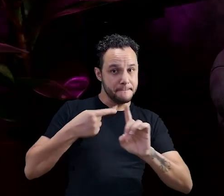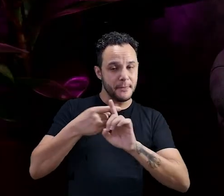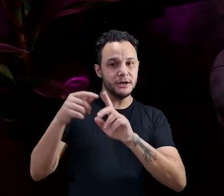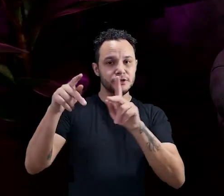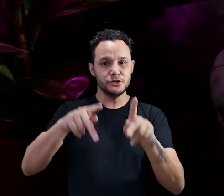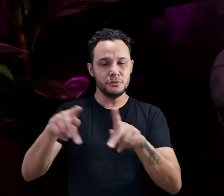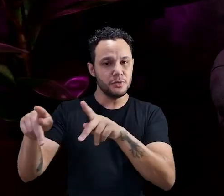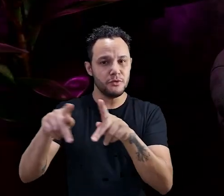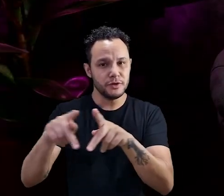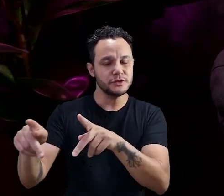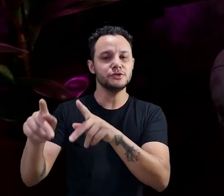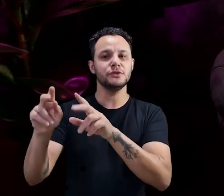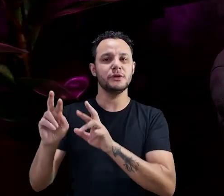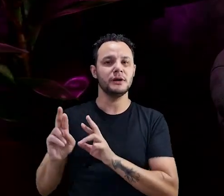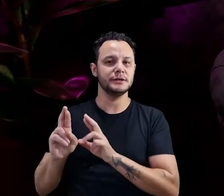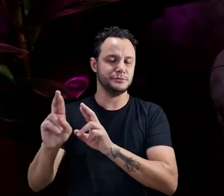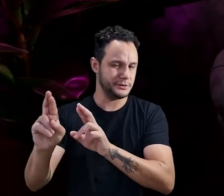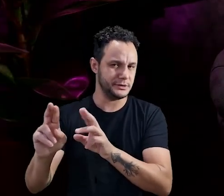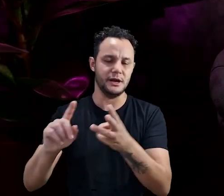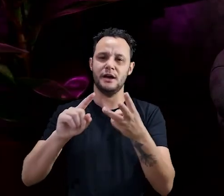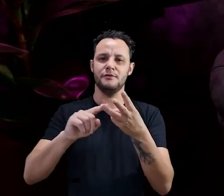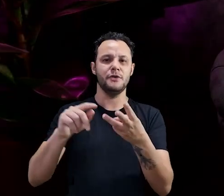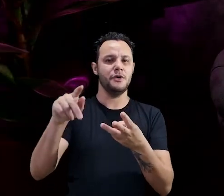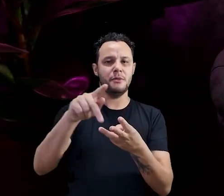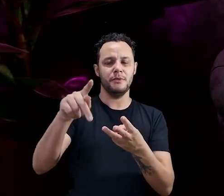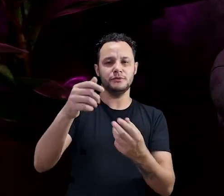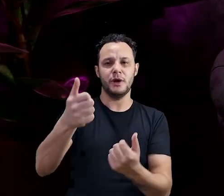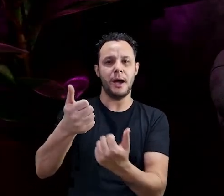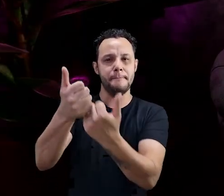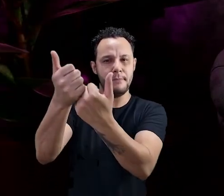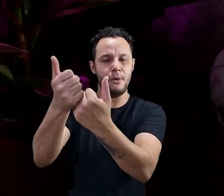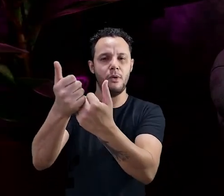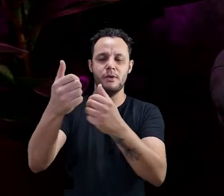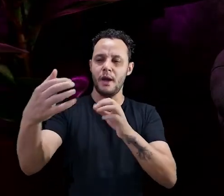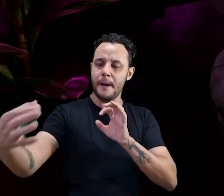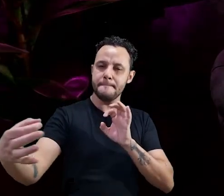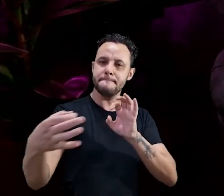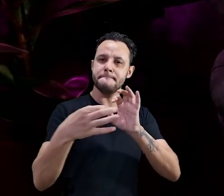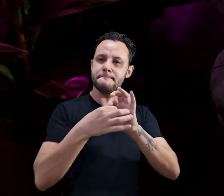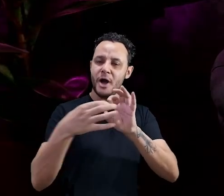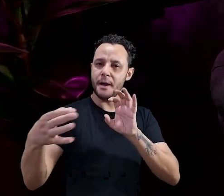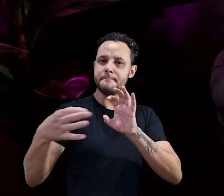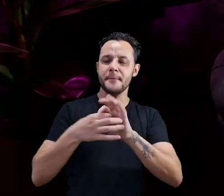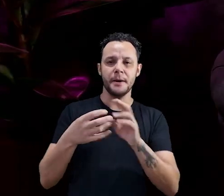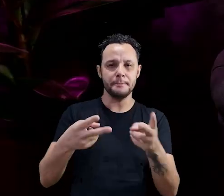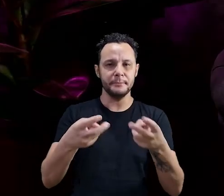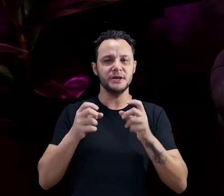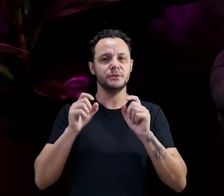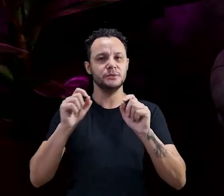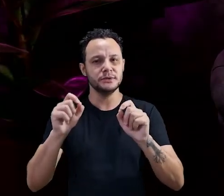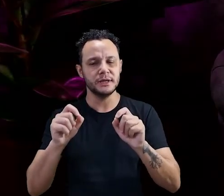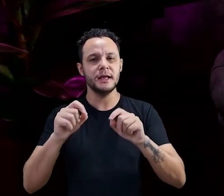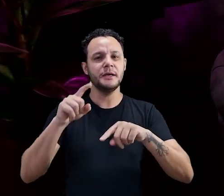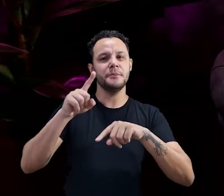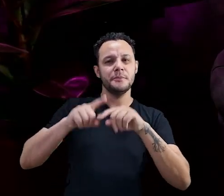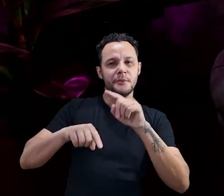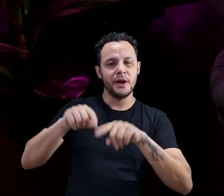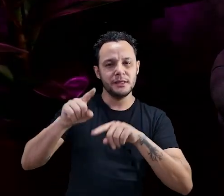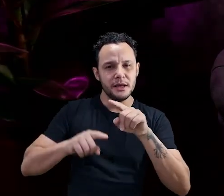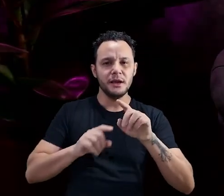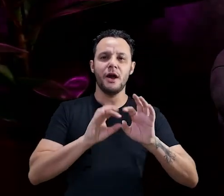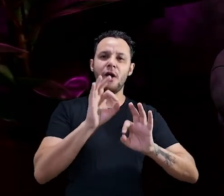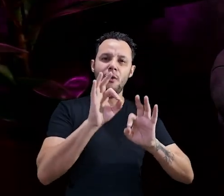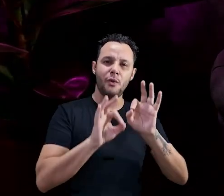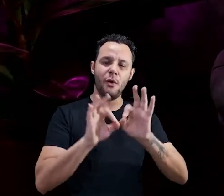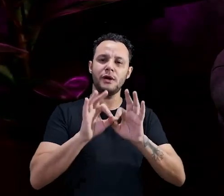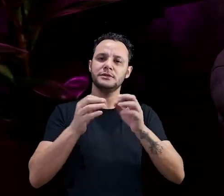professor regente, ou eventualmente com o profissional de apoio quando ele existe, vai elaborar, identificar a necessidade,